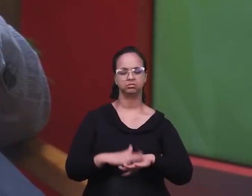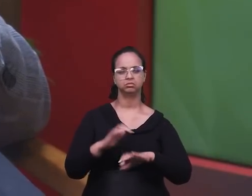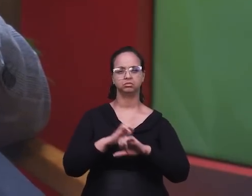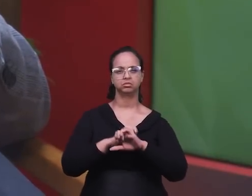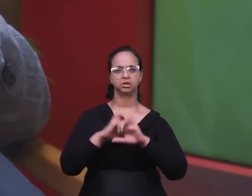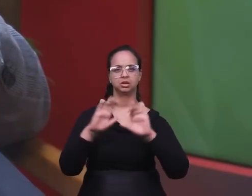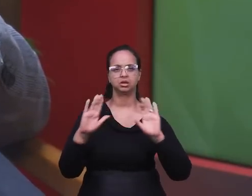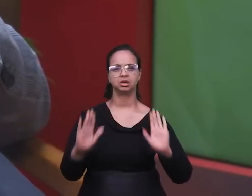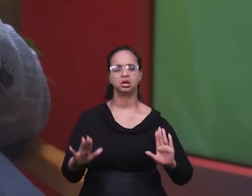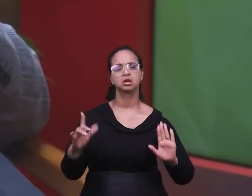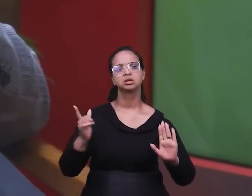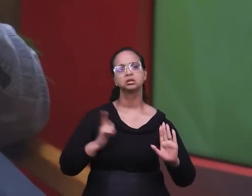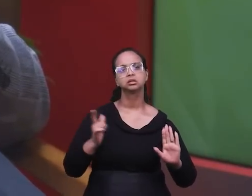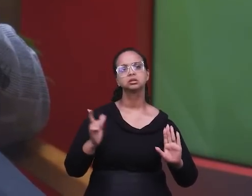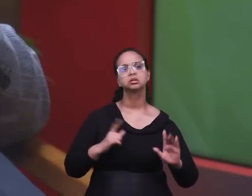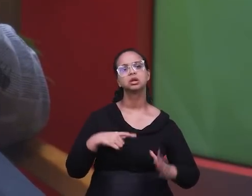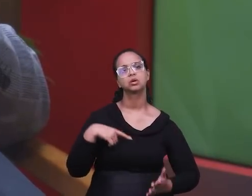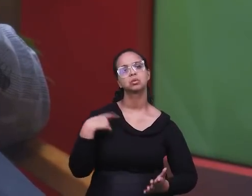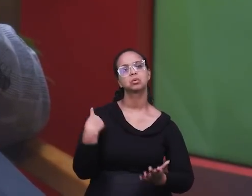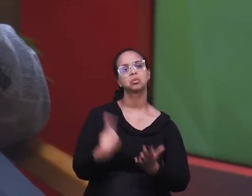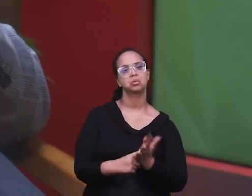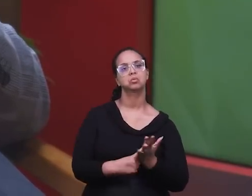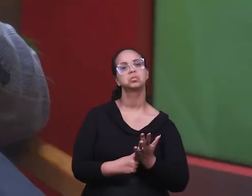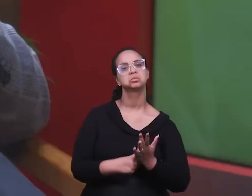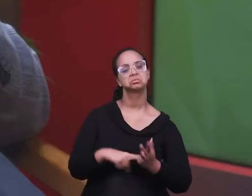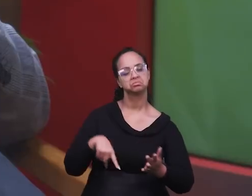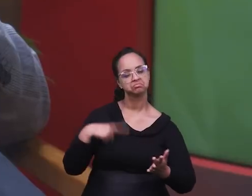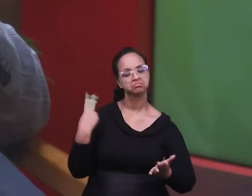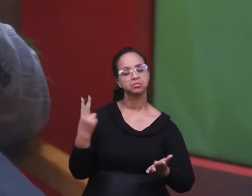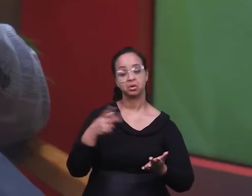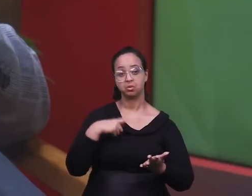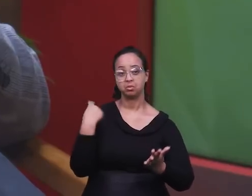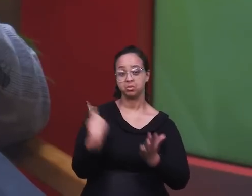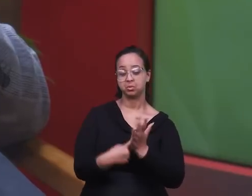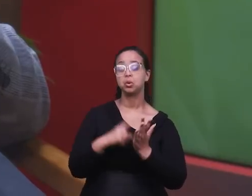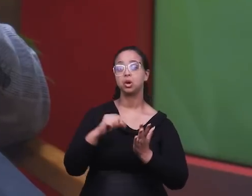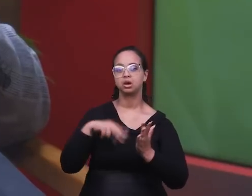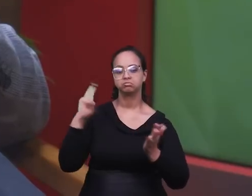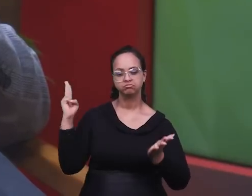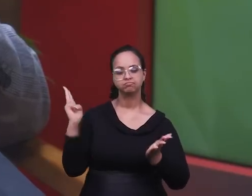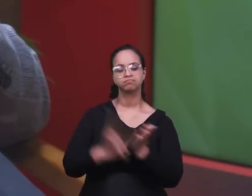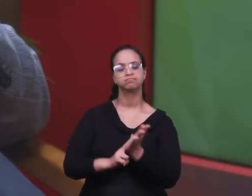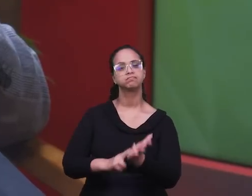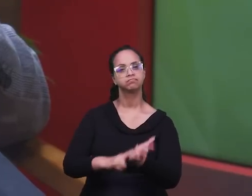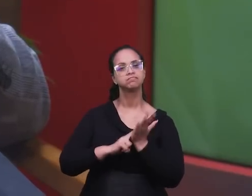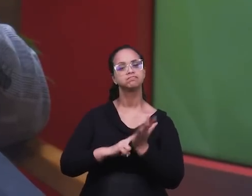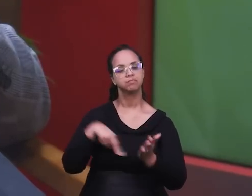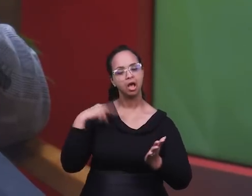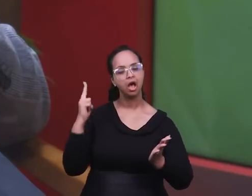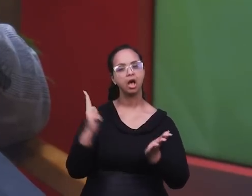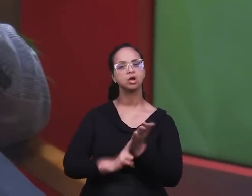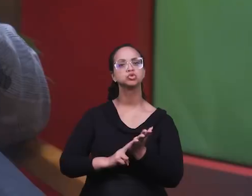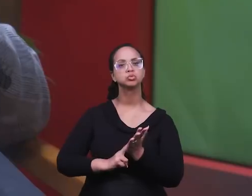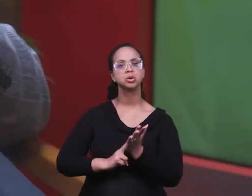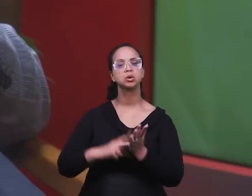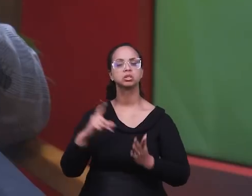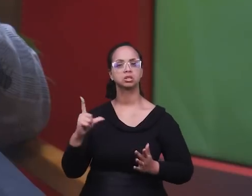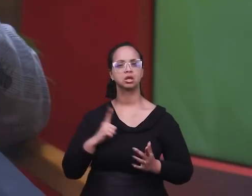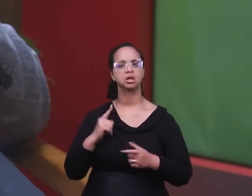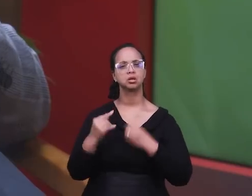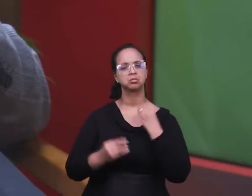imperativa o compromisso assumido pelo Senhor Jesus